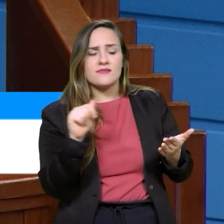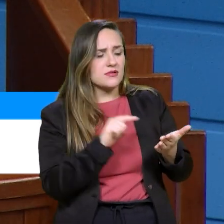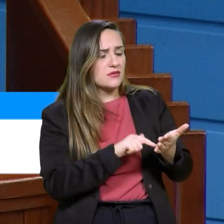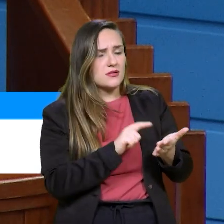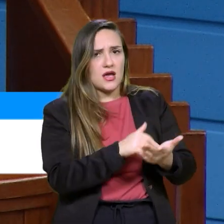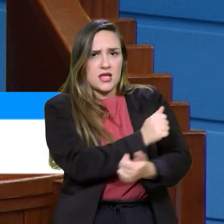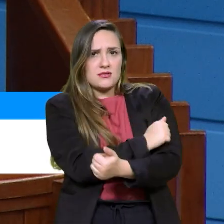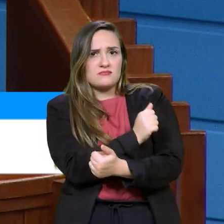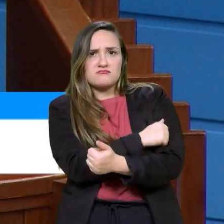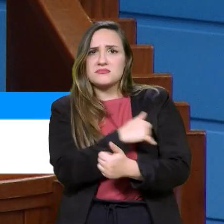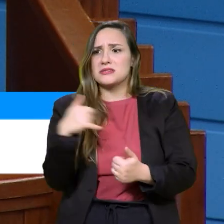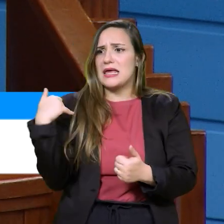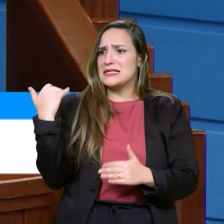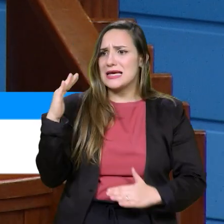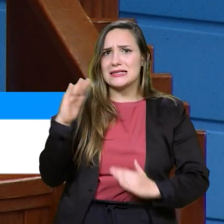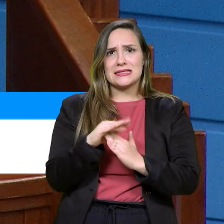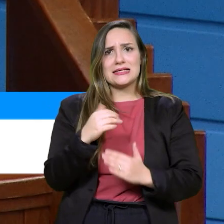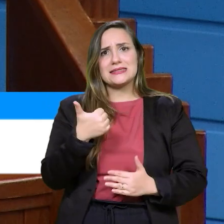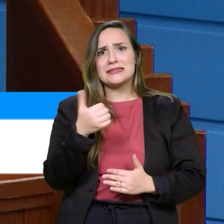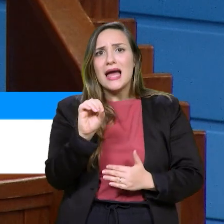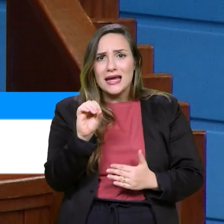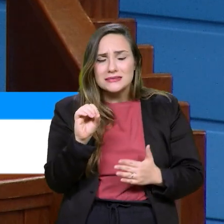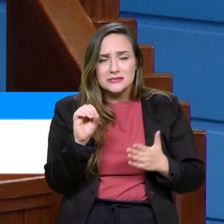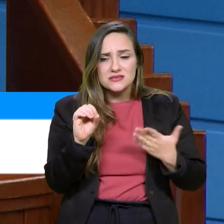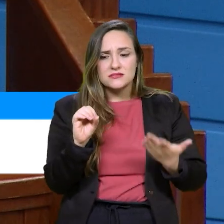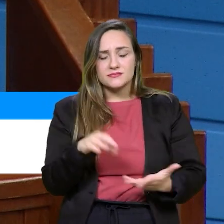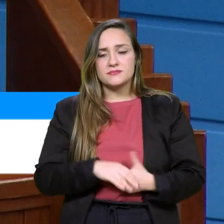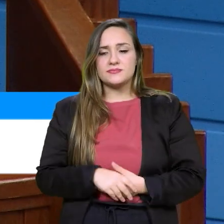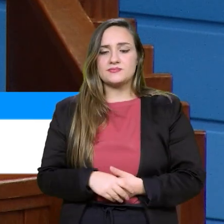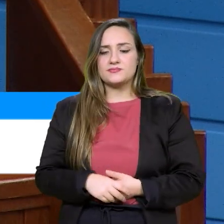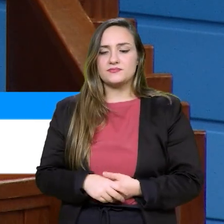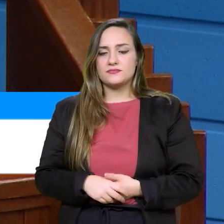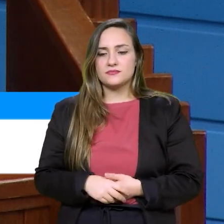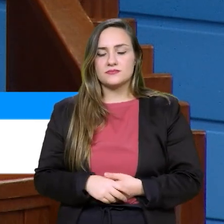alunos. Alunos de no máximo 10 anos de